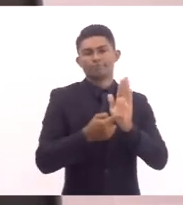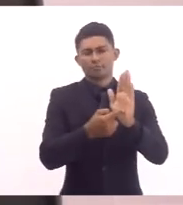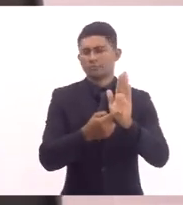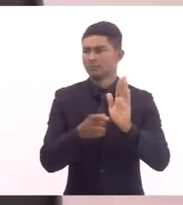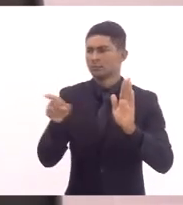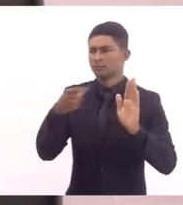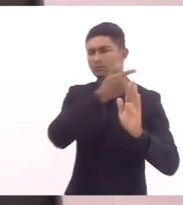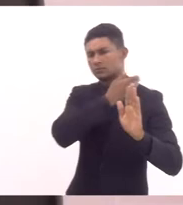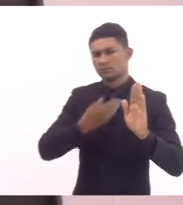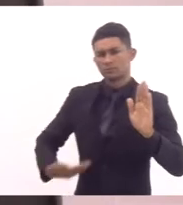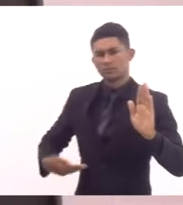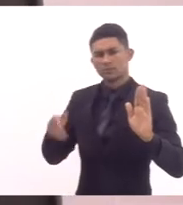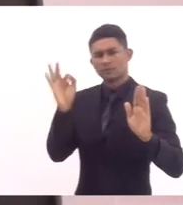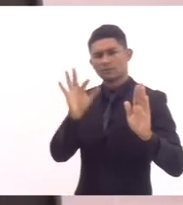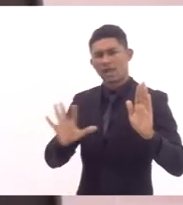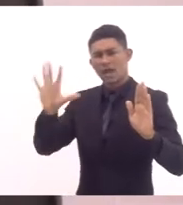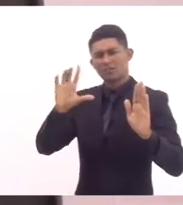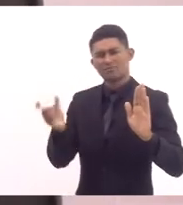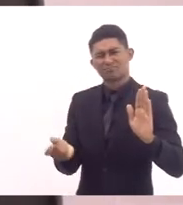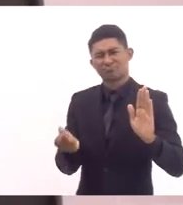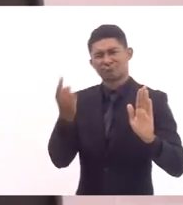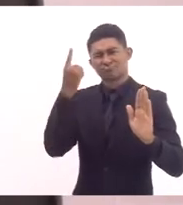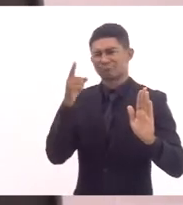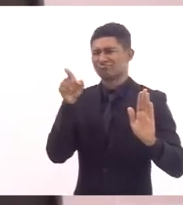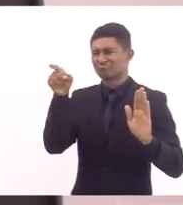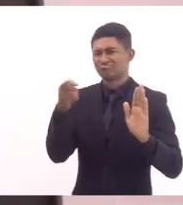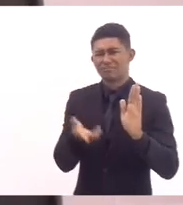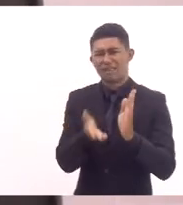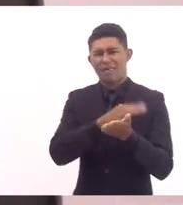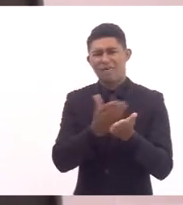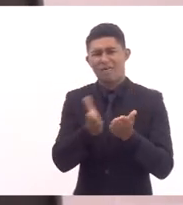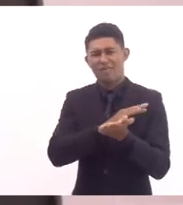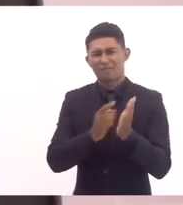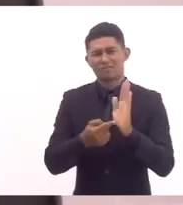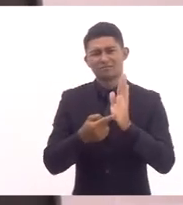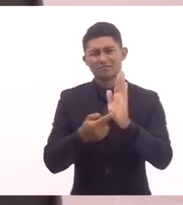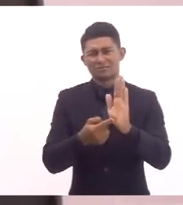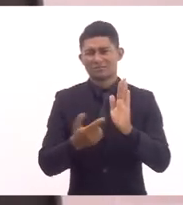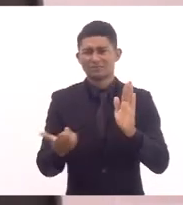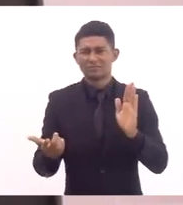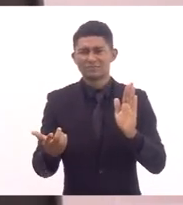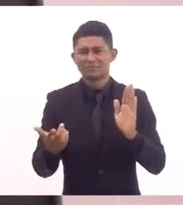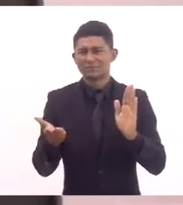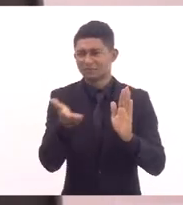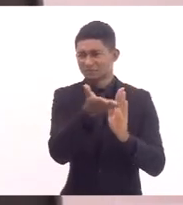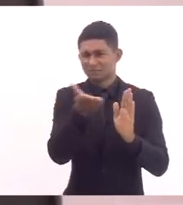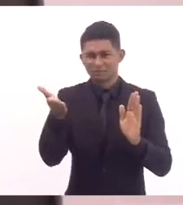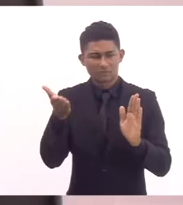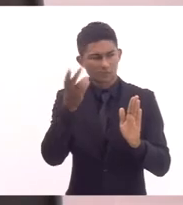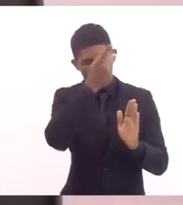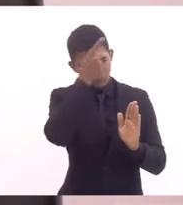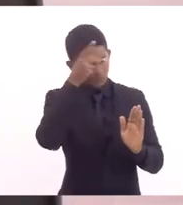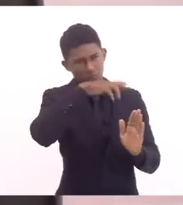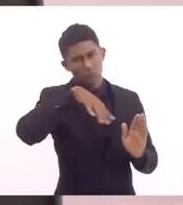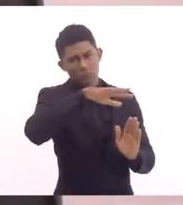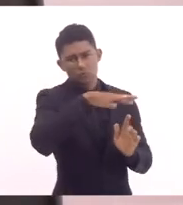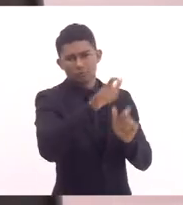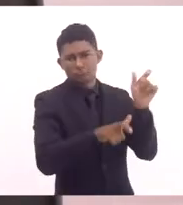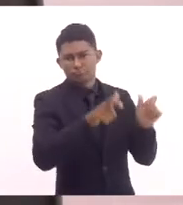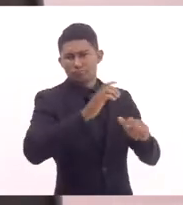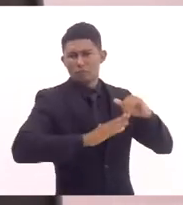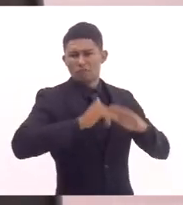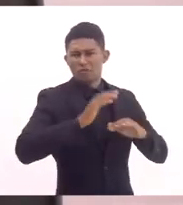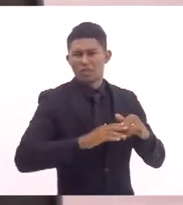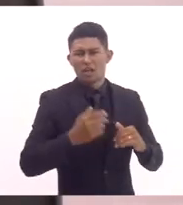estranha do governo federal aquele lançamento foi horrível as pessoas é técnicas da área ficaram indignados